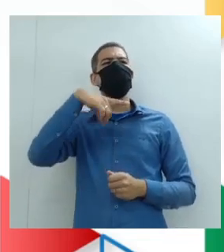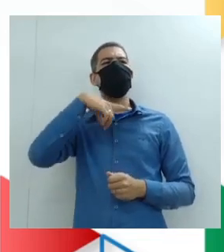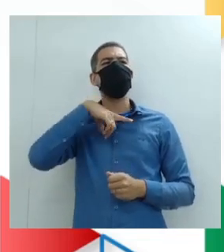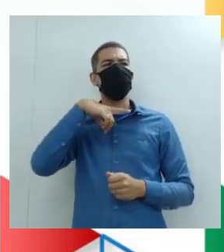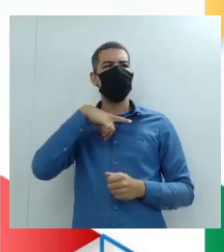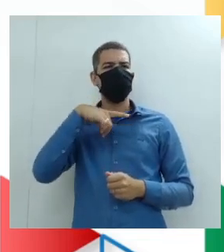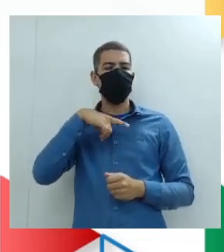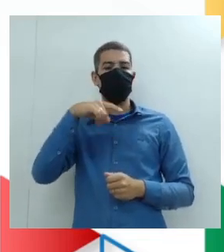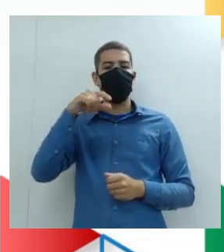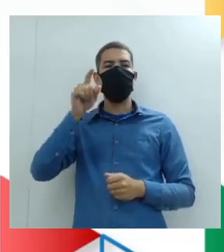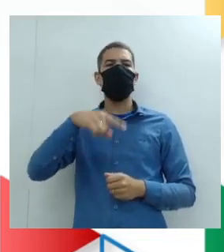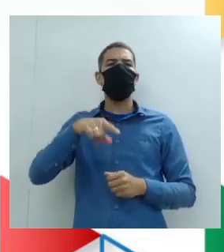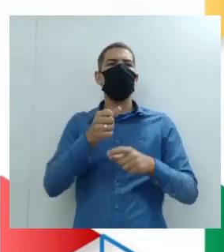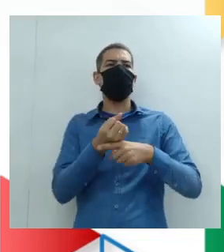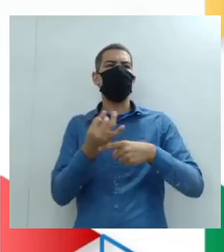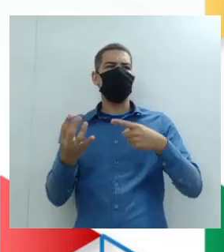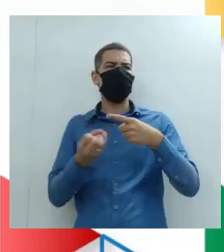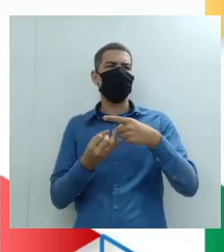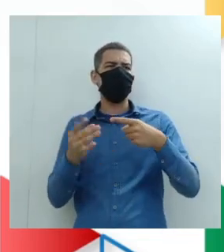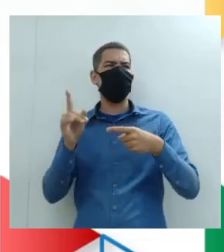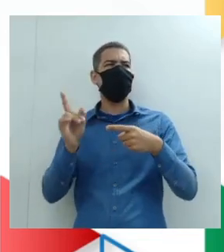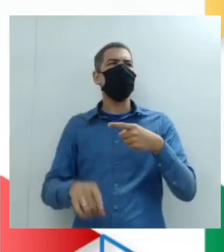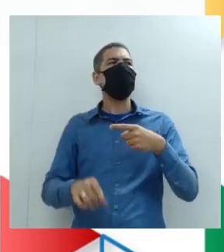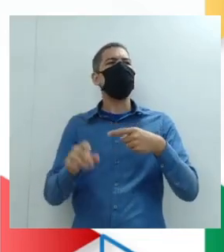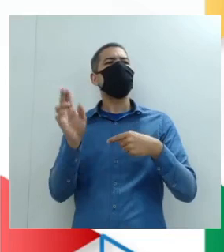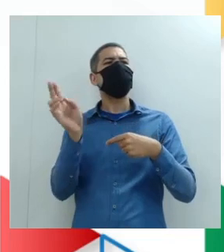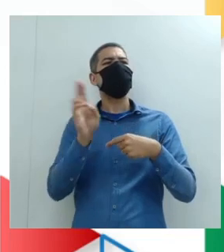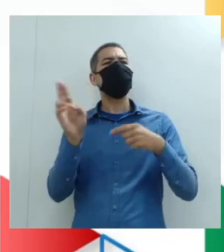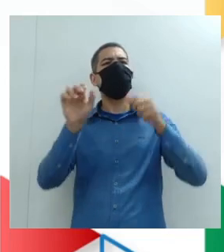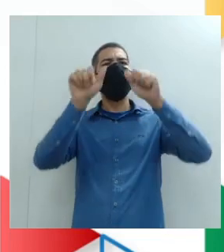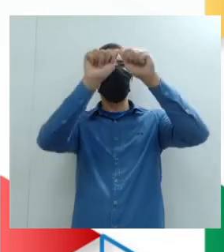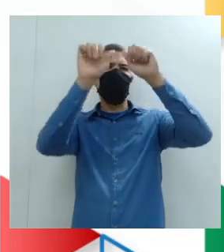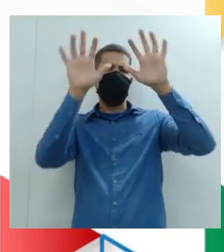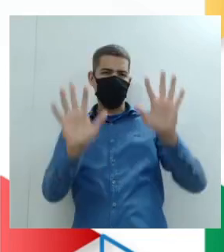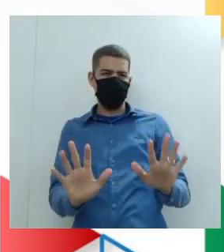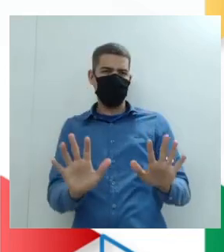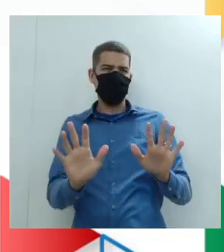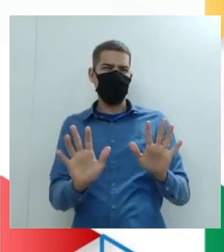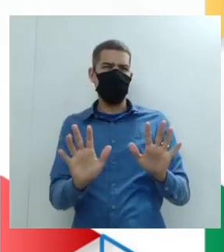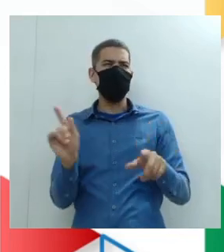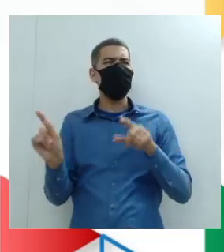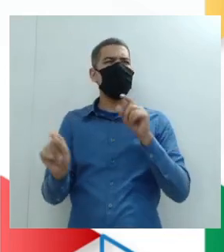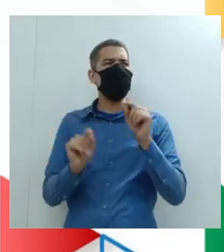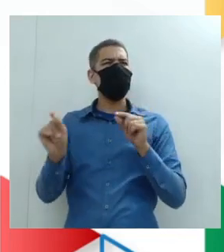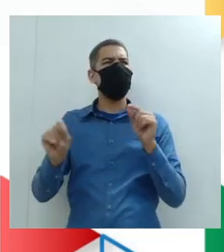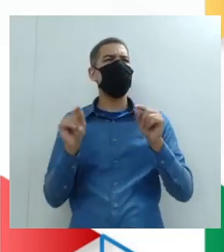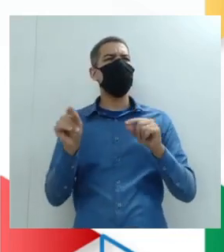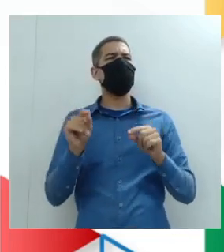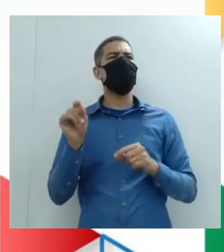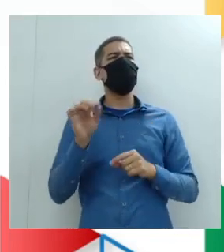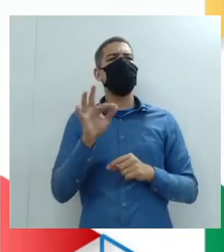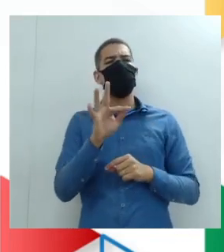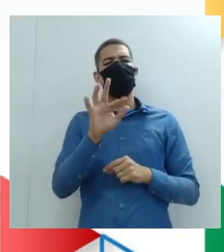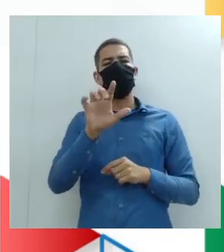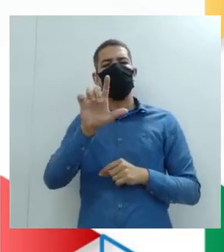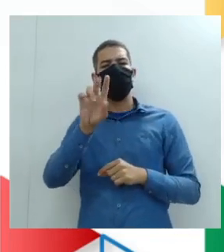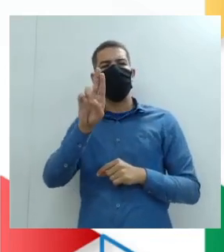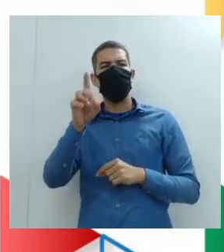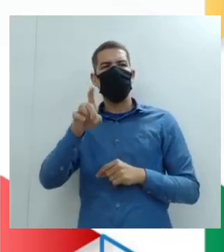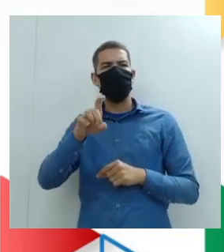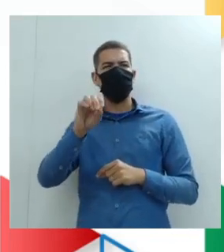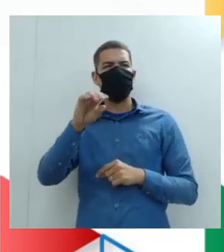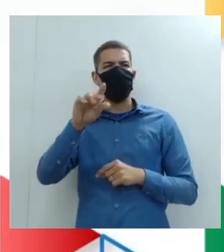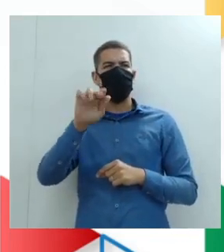chamada fluxograma. E aí eu preciso mostrar para vocês, primeiro, como foi que surgiu o fluxograma. O que é